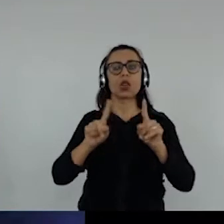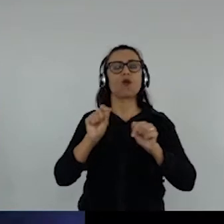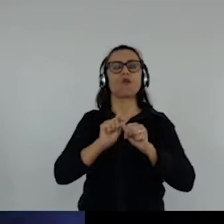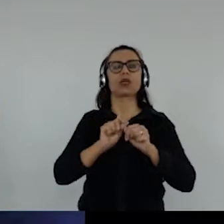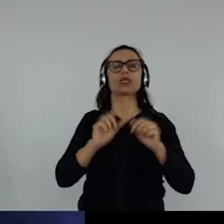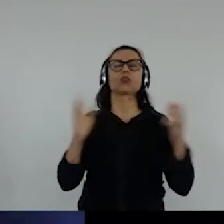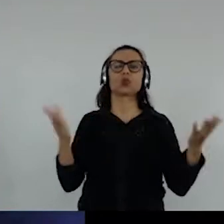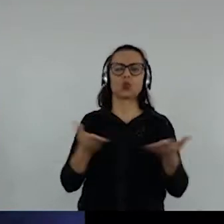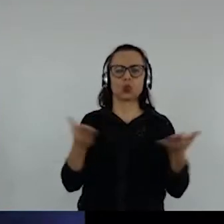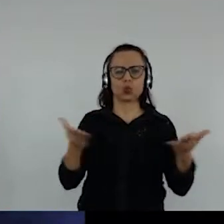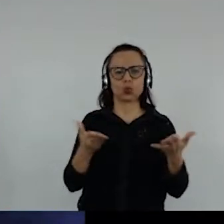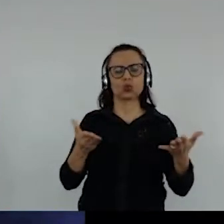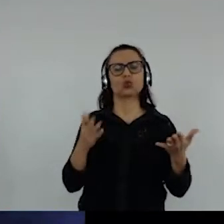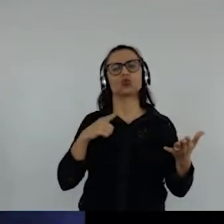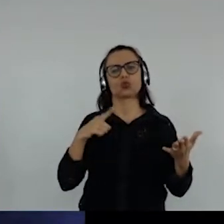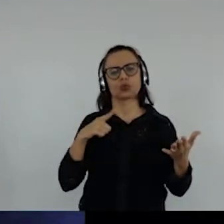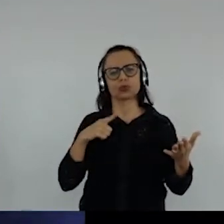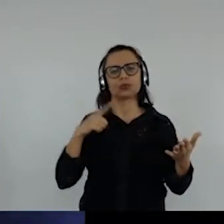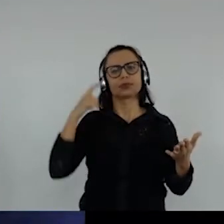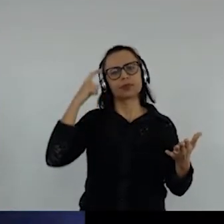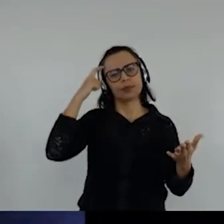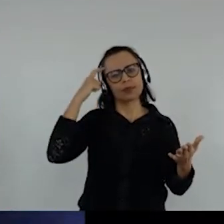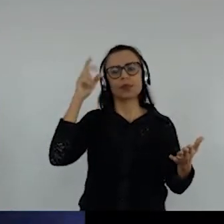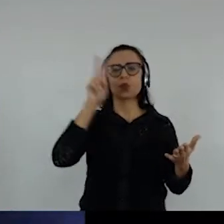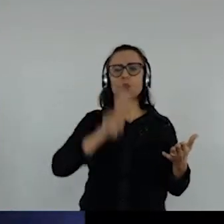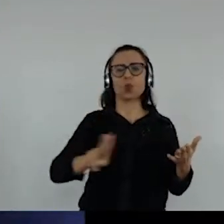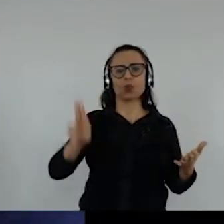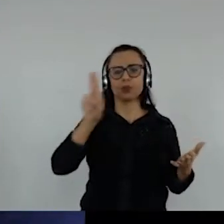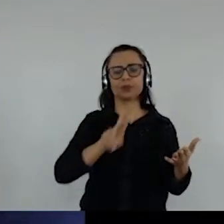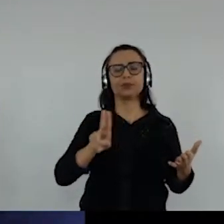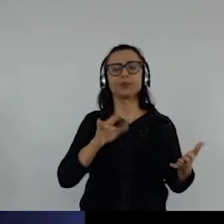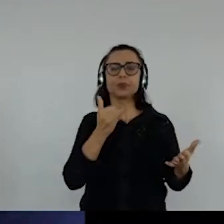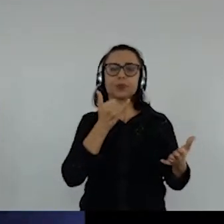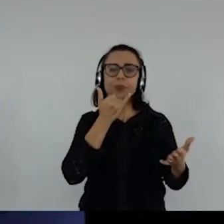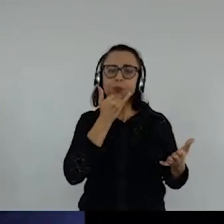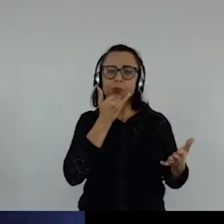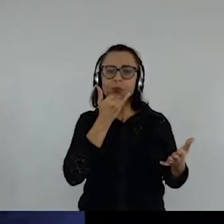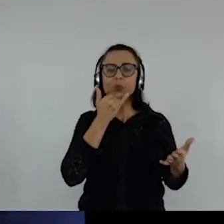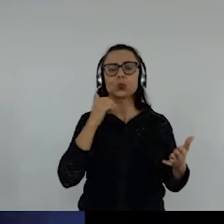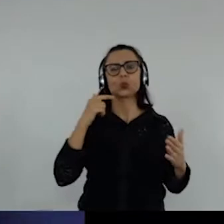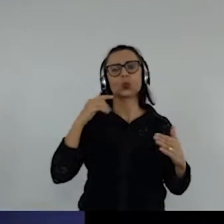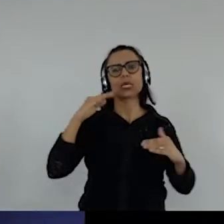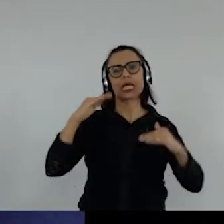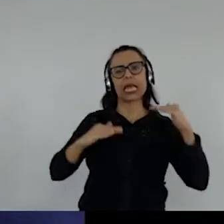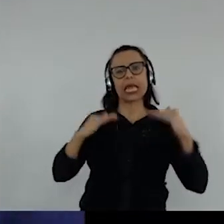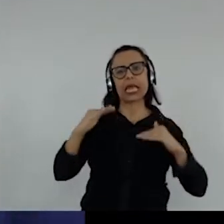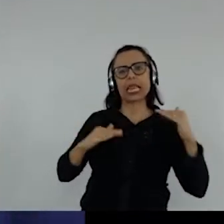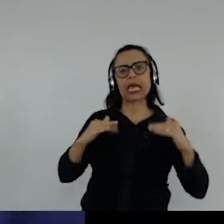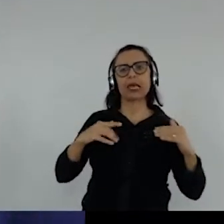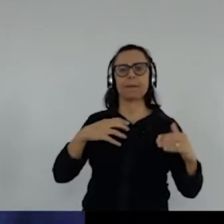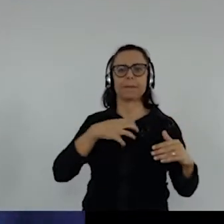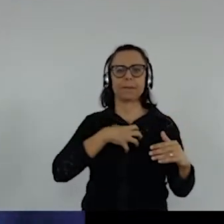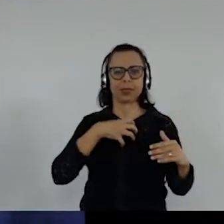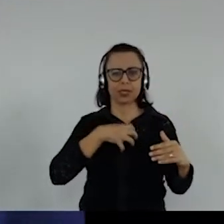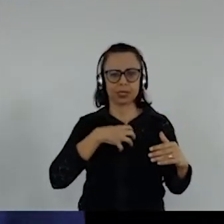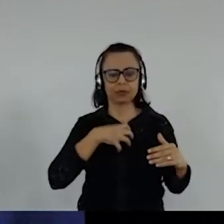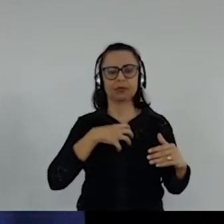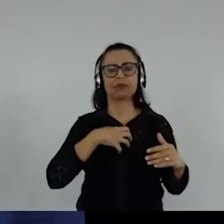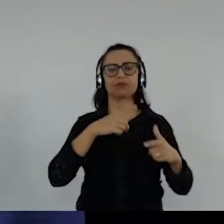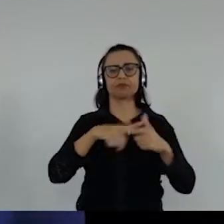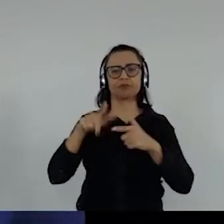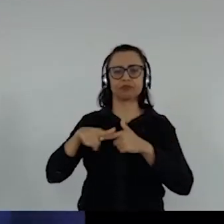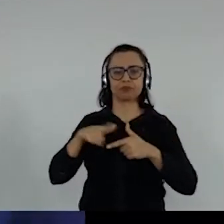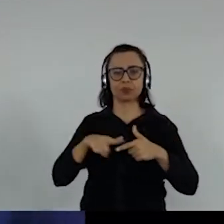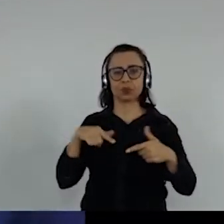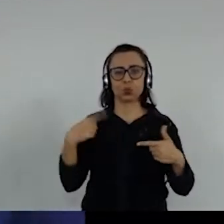hoje já se cogita, usar a desculpa do desequilíbrio, da situação de crise que